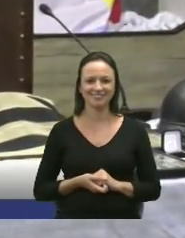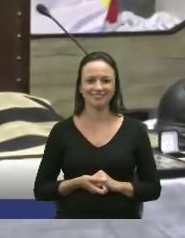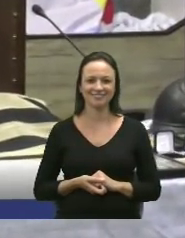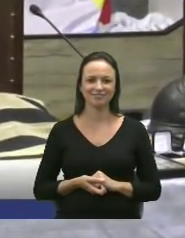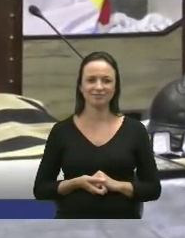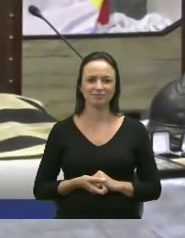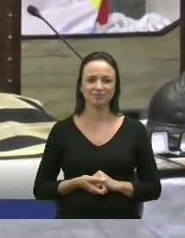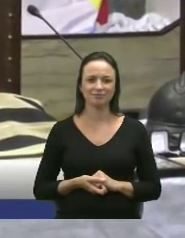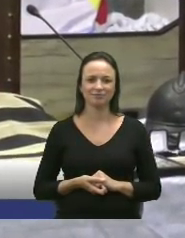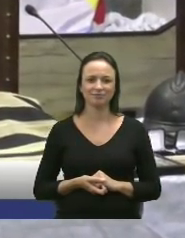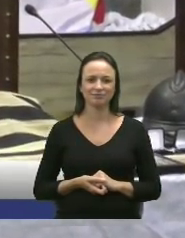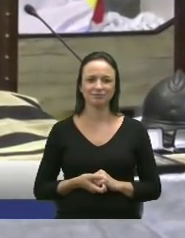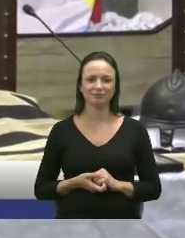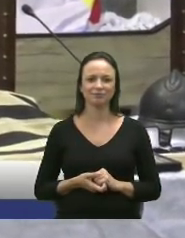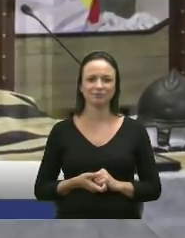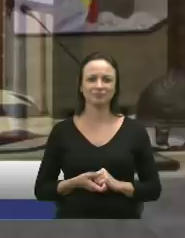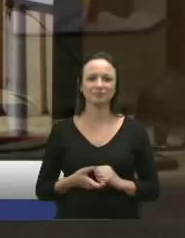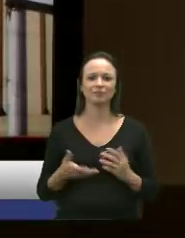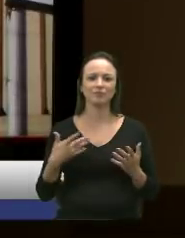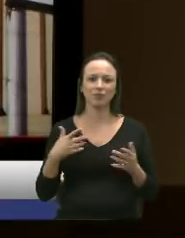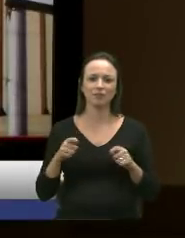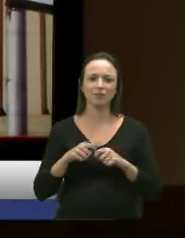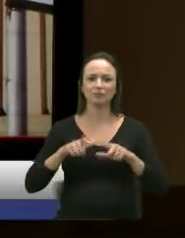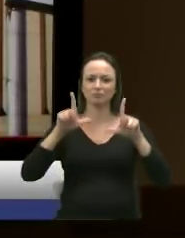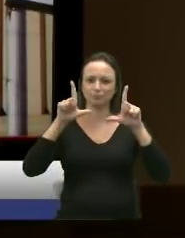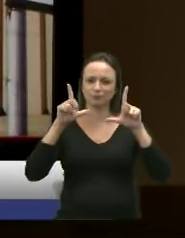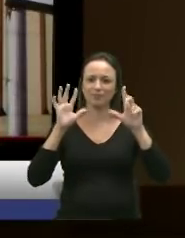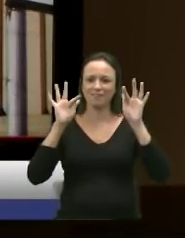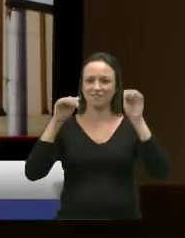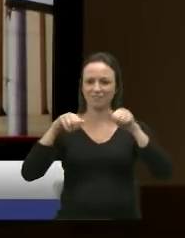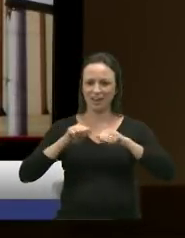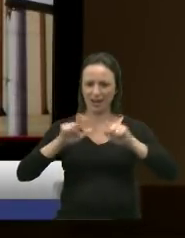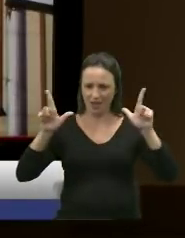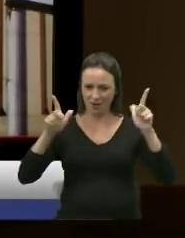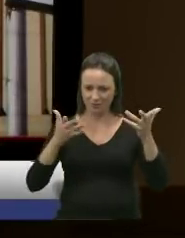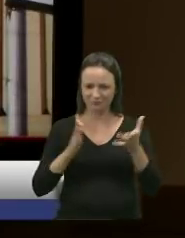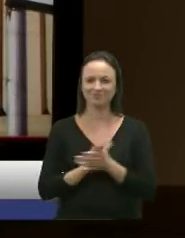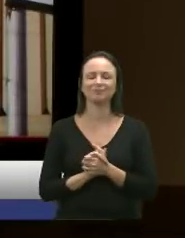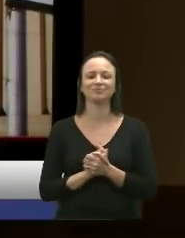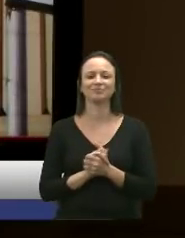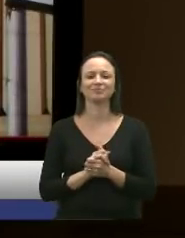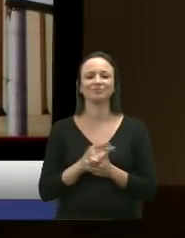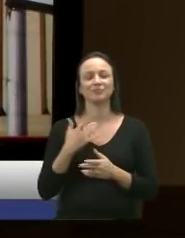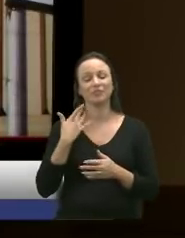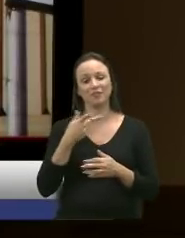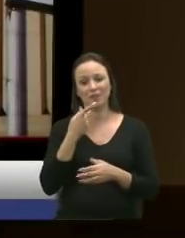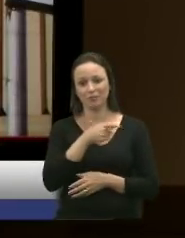Eu faço minha saudação final aí para vocês com essa imagem e me permito dizer,